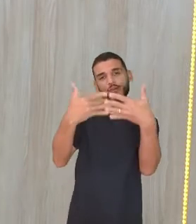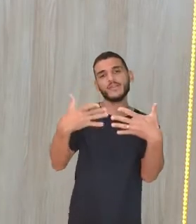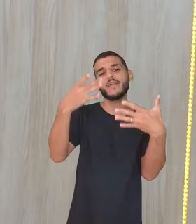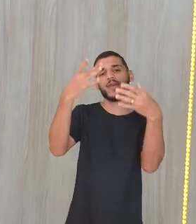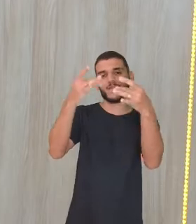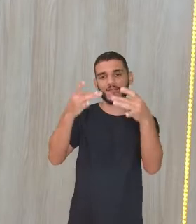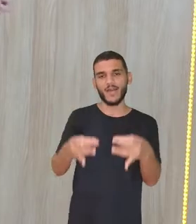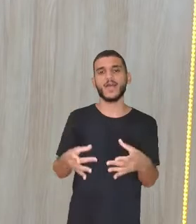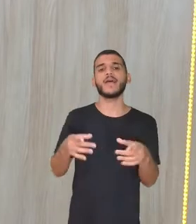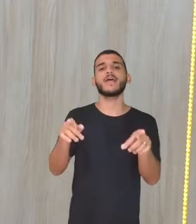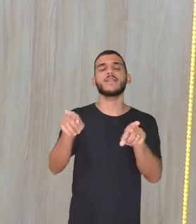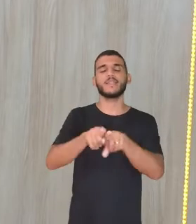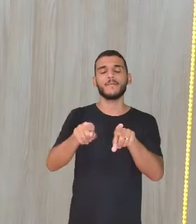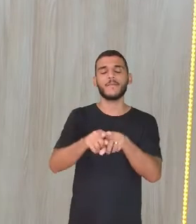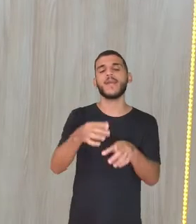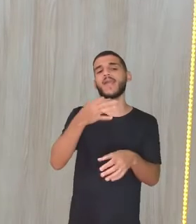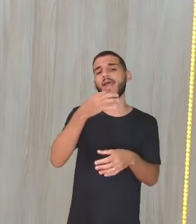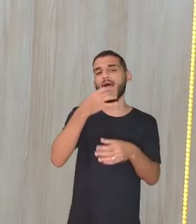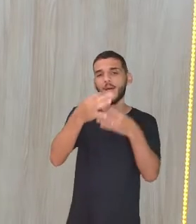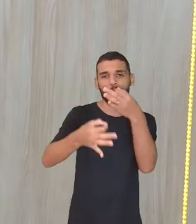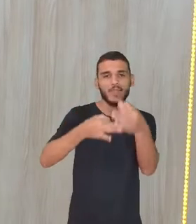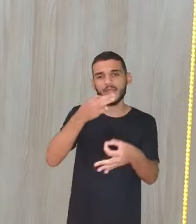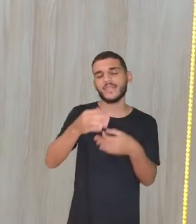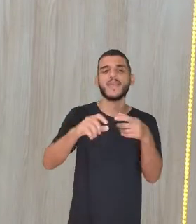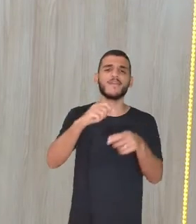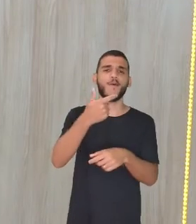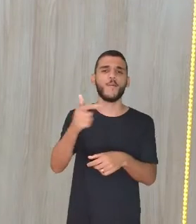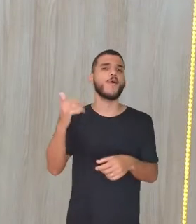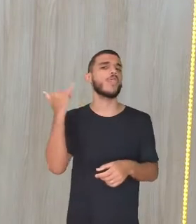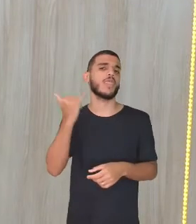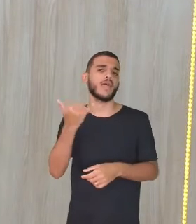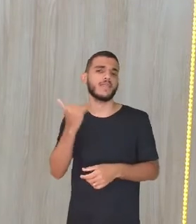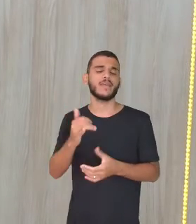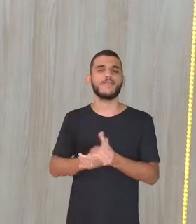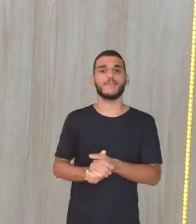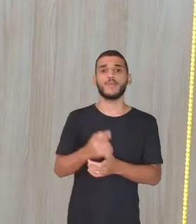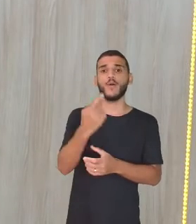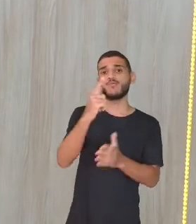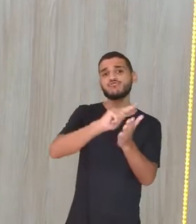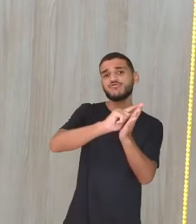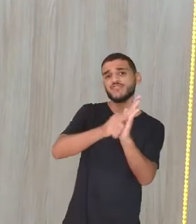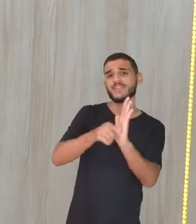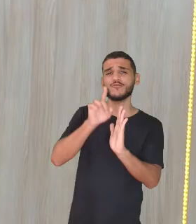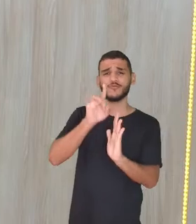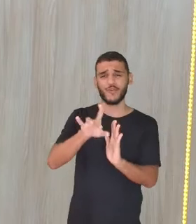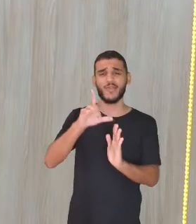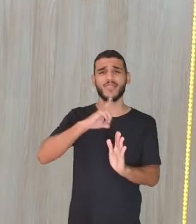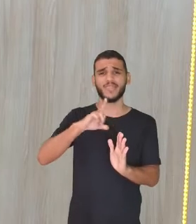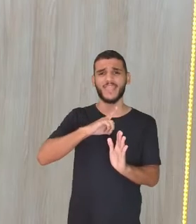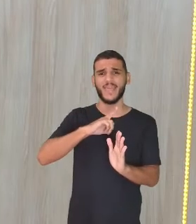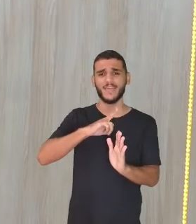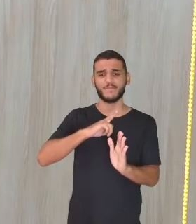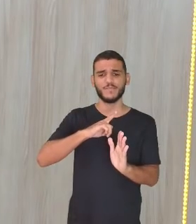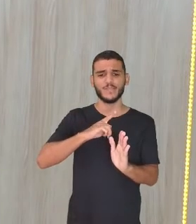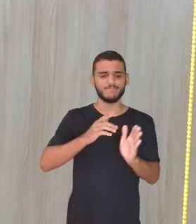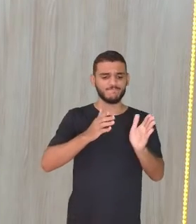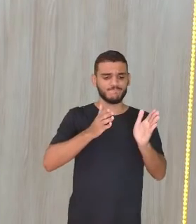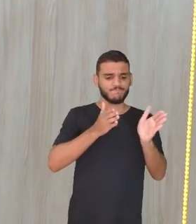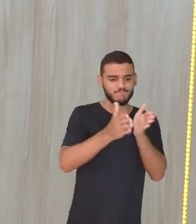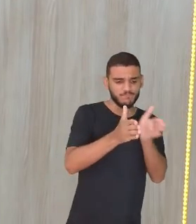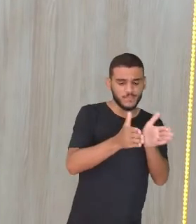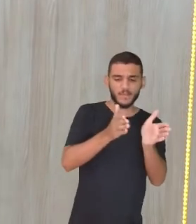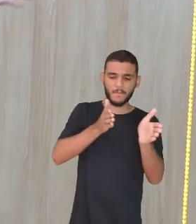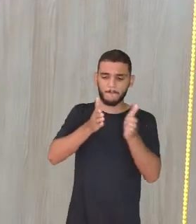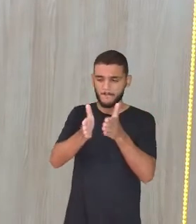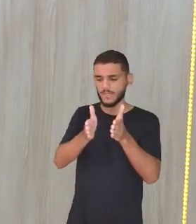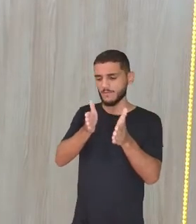uma parte narrativa. Então, tudo isso, um gênero só, vai em algumas partes, eles vão os tipos, né,